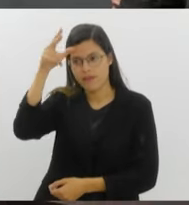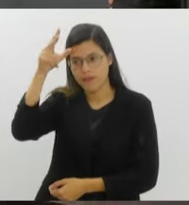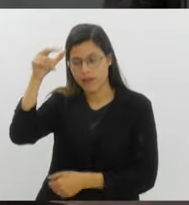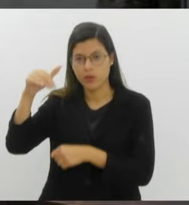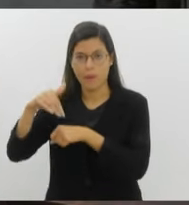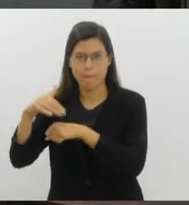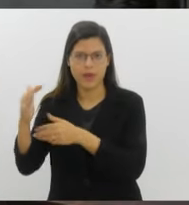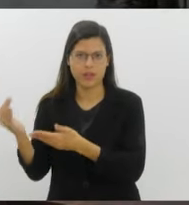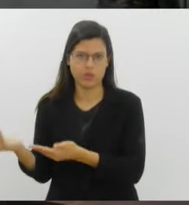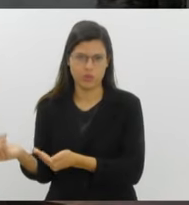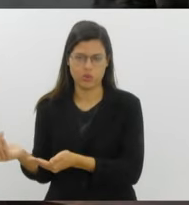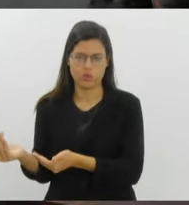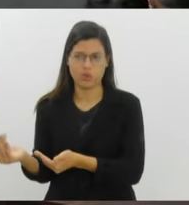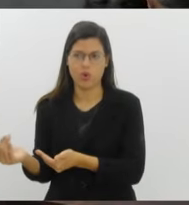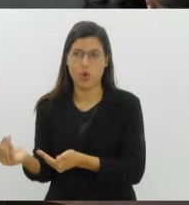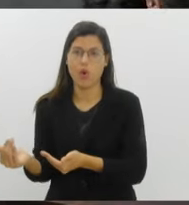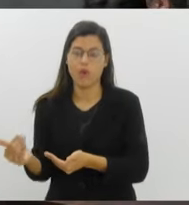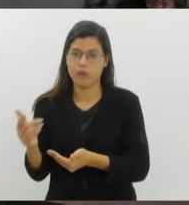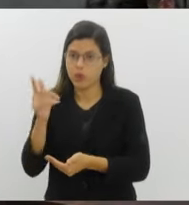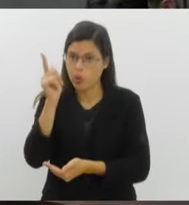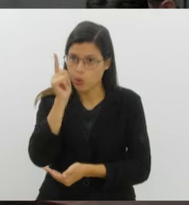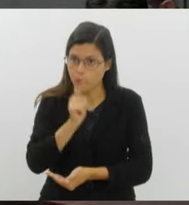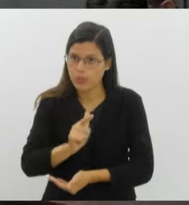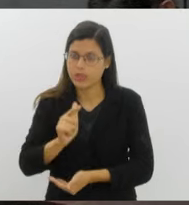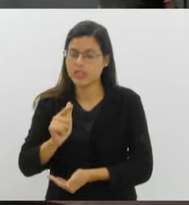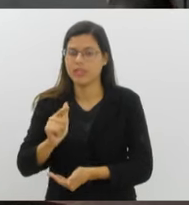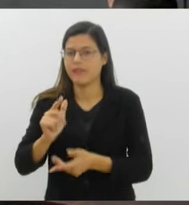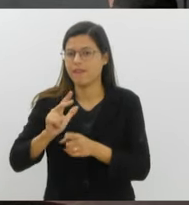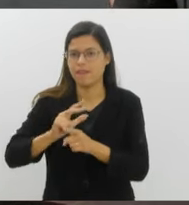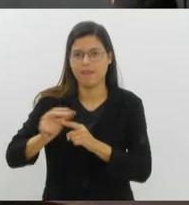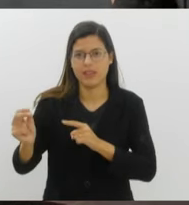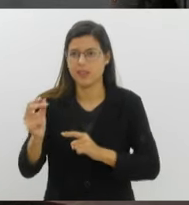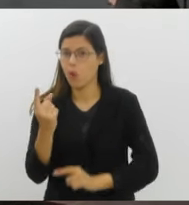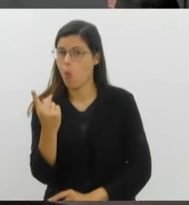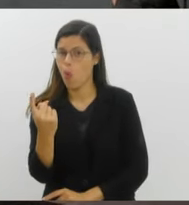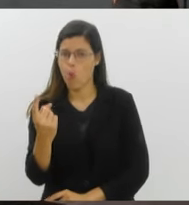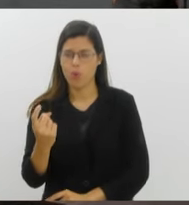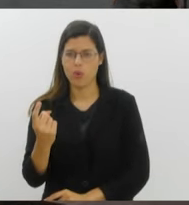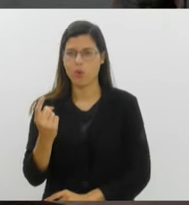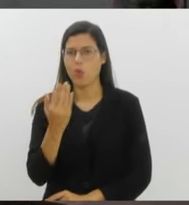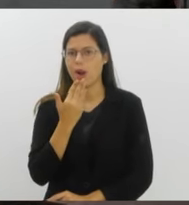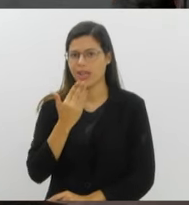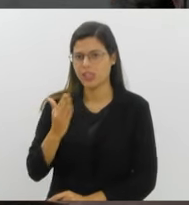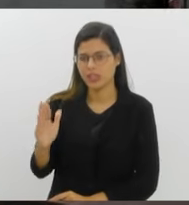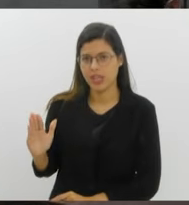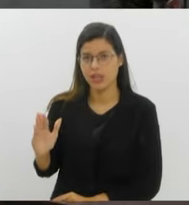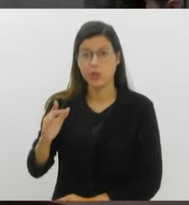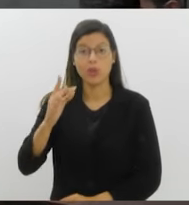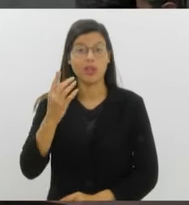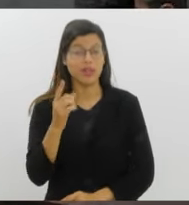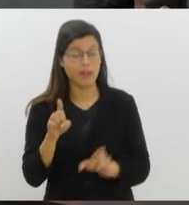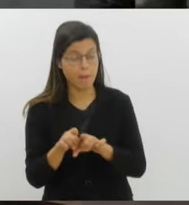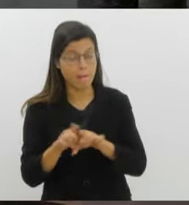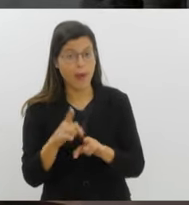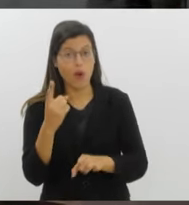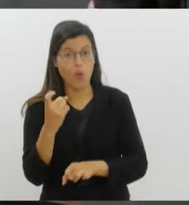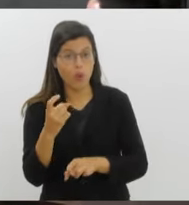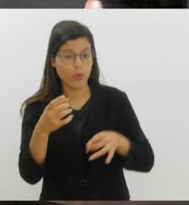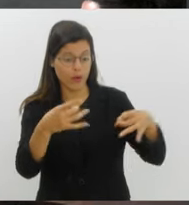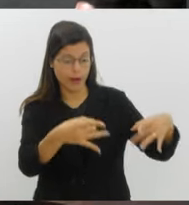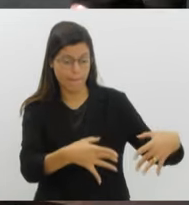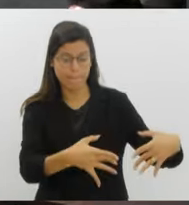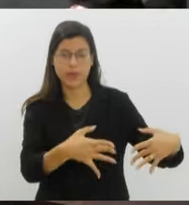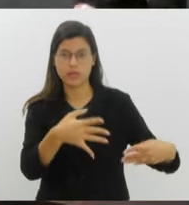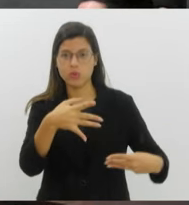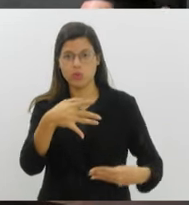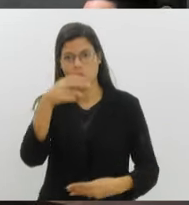reeleito sem adversário, sendo candidato único, e fui o único que até agora renunciei um mandato para tentar a sorte